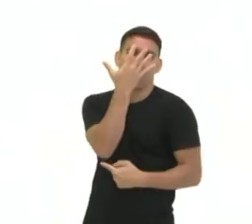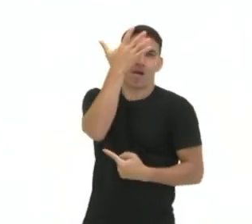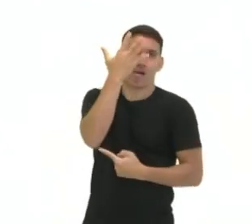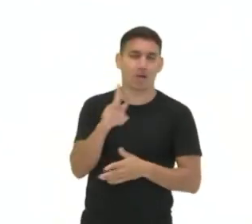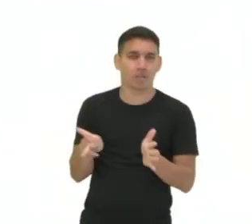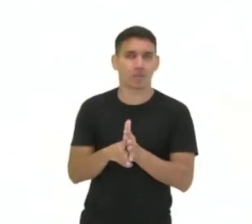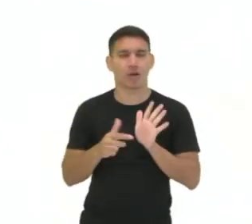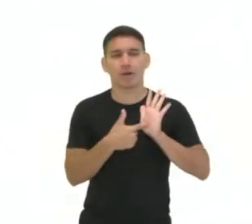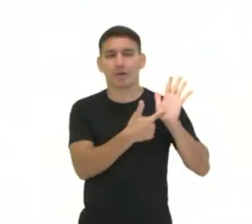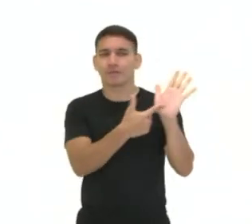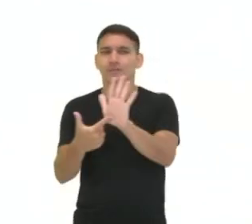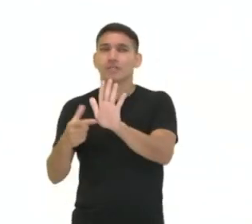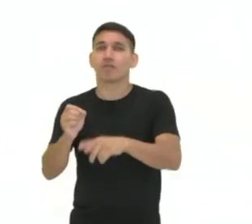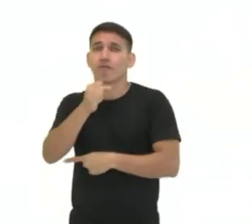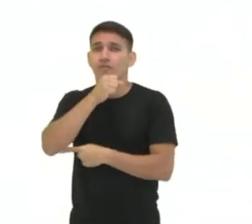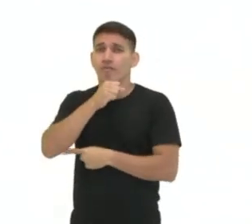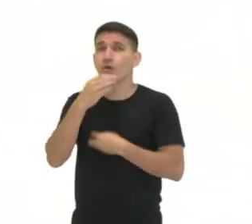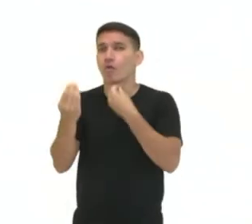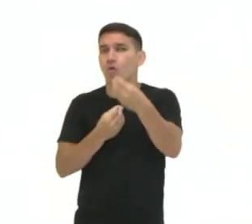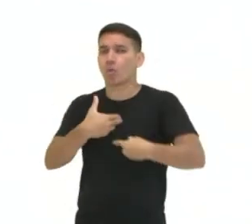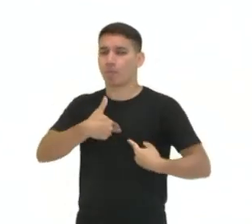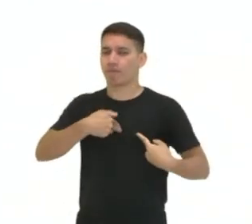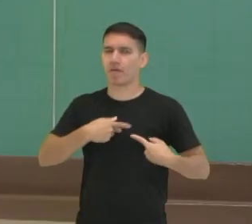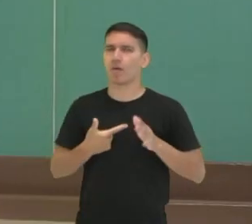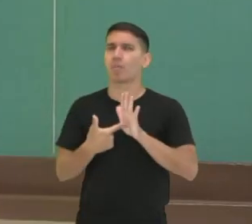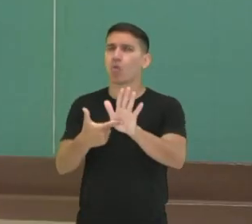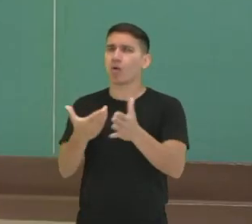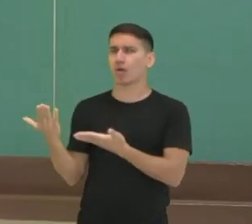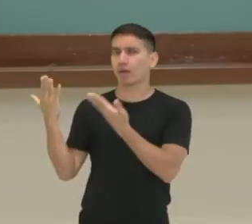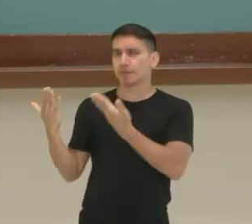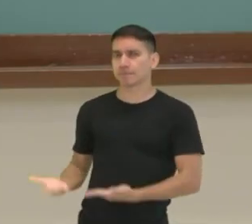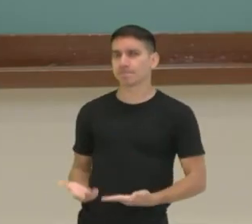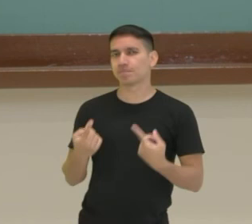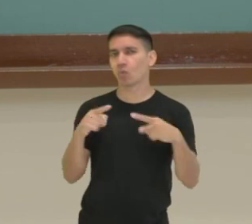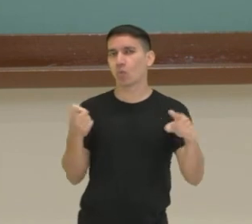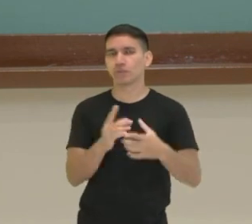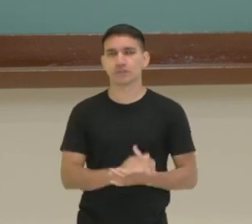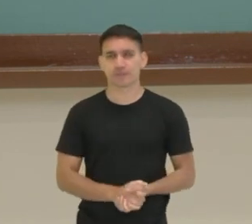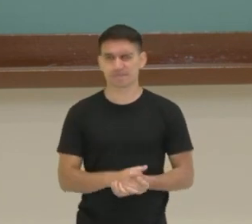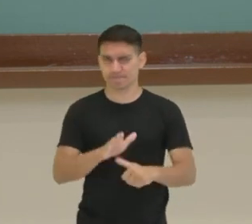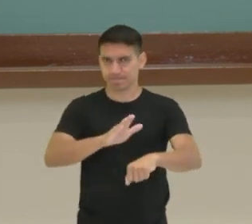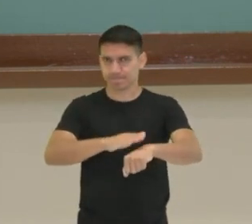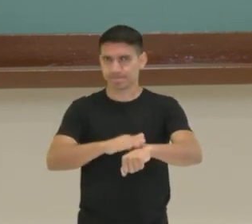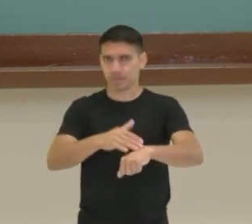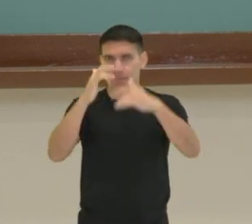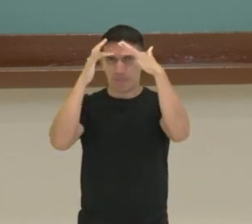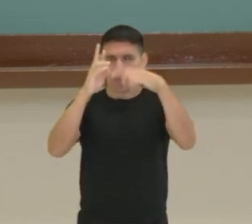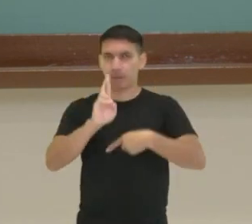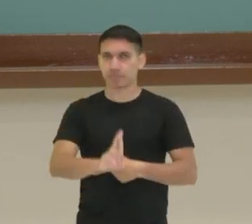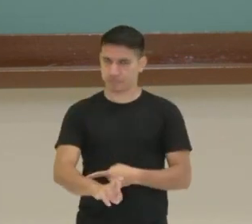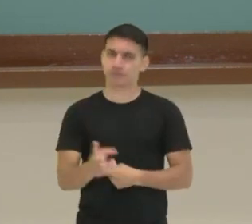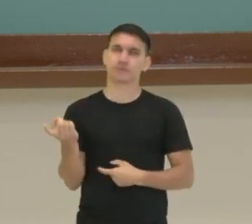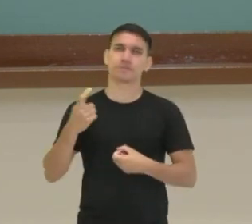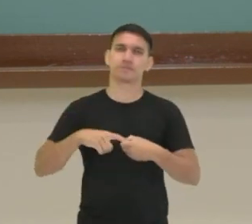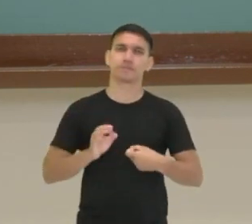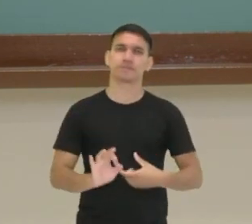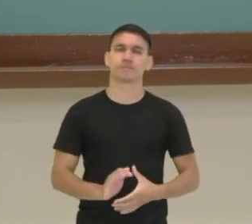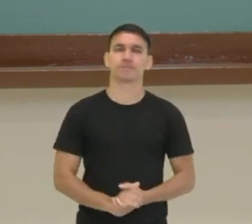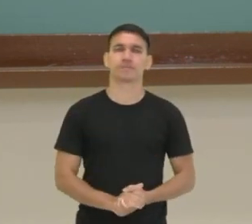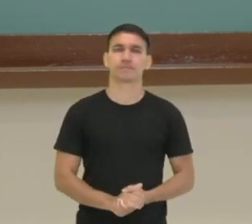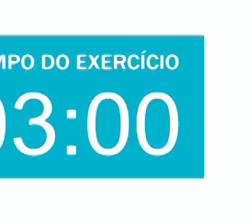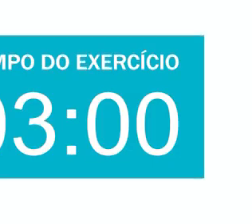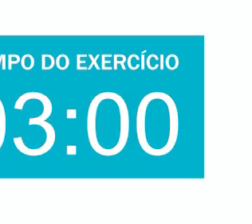do Velho. Como Vargas é representado por essa canção? Vocês vão ter aí um tempinho, então, para vocês pensarem, e eu já retorno.